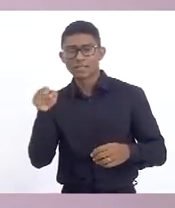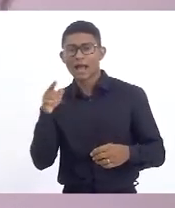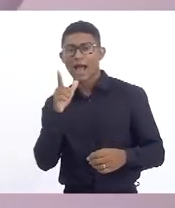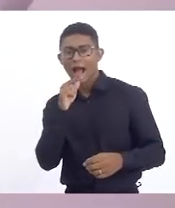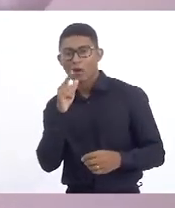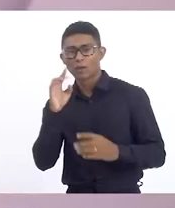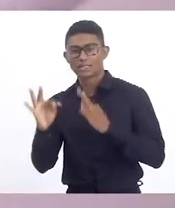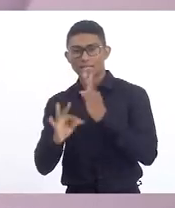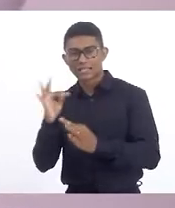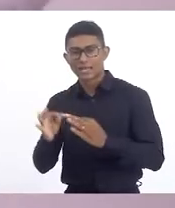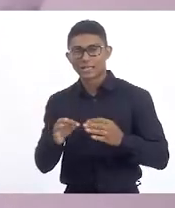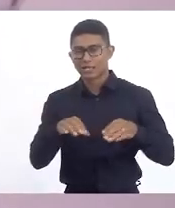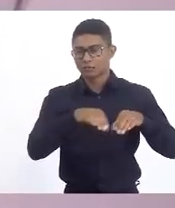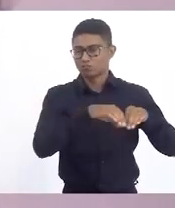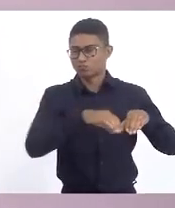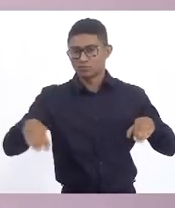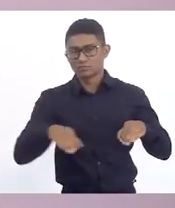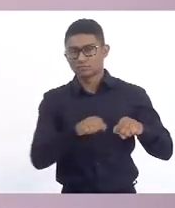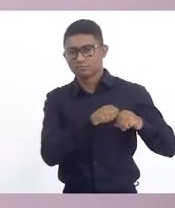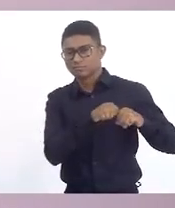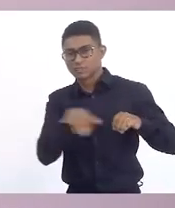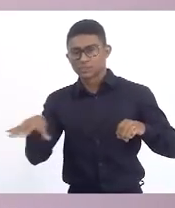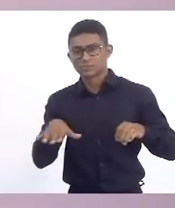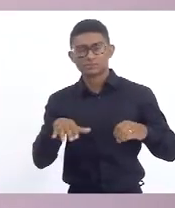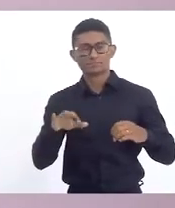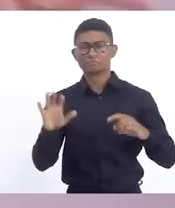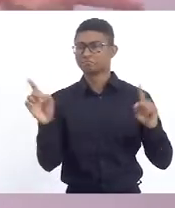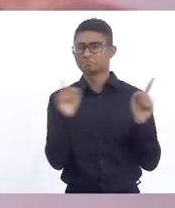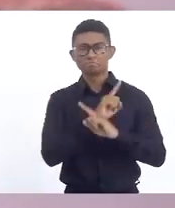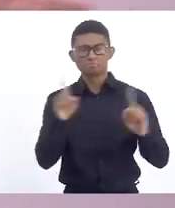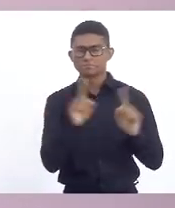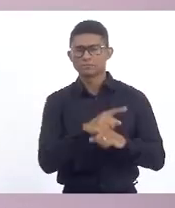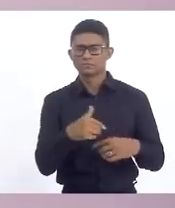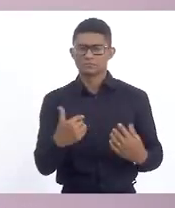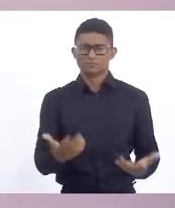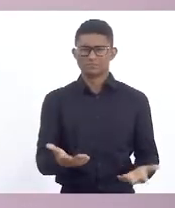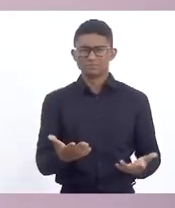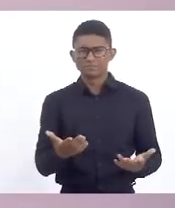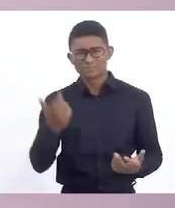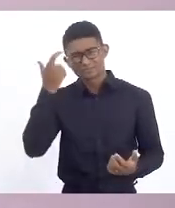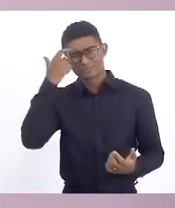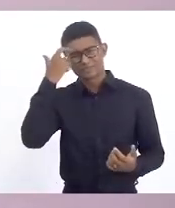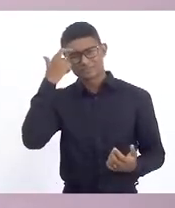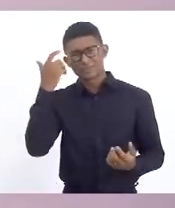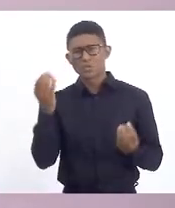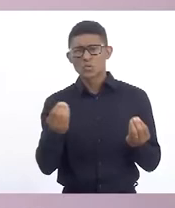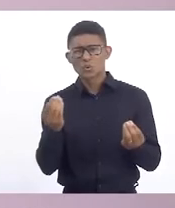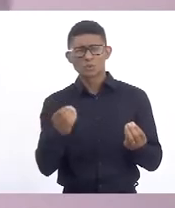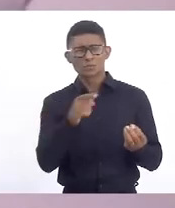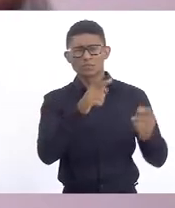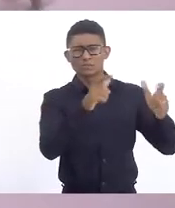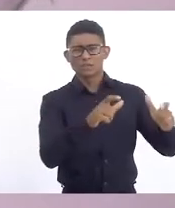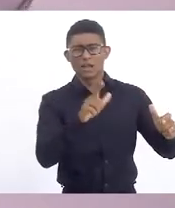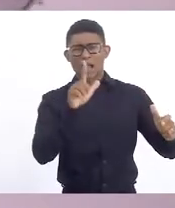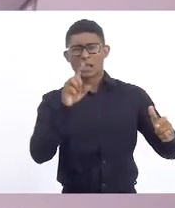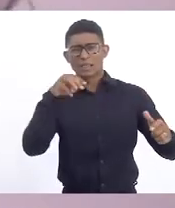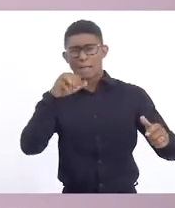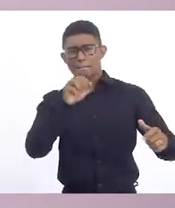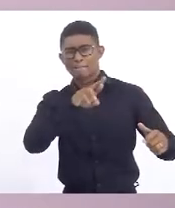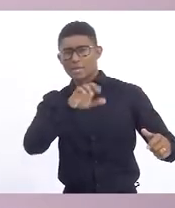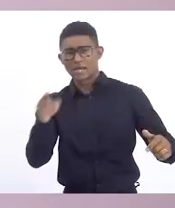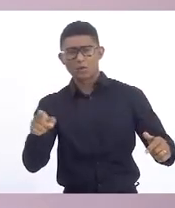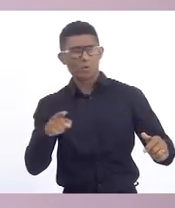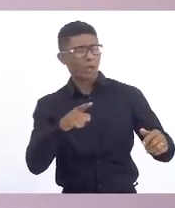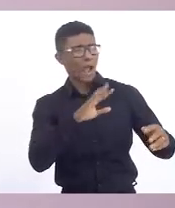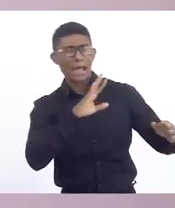A água não chega, a distribuição não chega. E, ao mesmo tempo, se pergunta, a elevatória do Lameirão bombeia água até a Urca. A